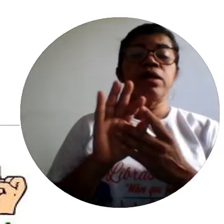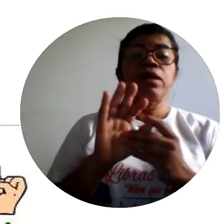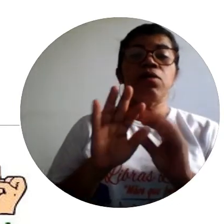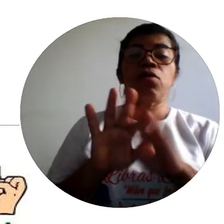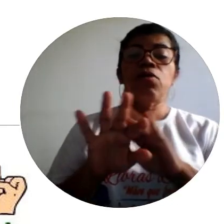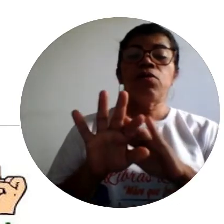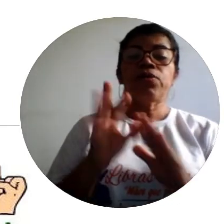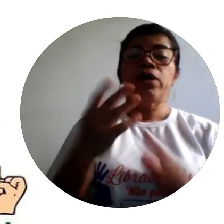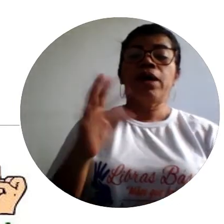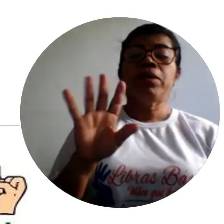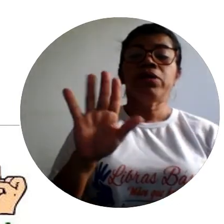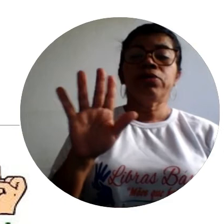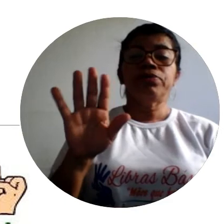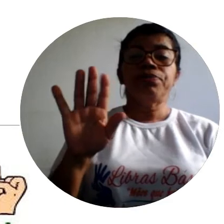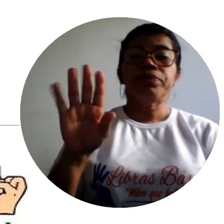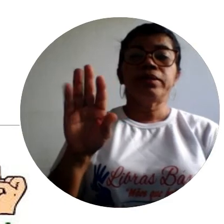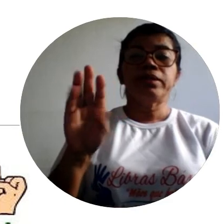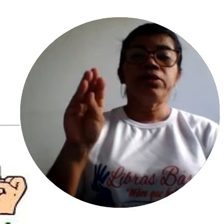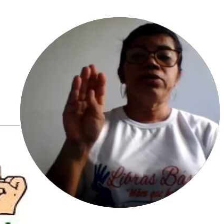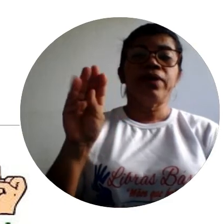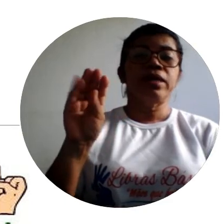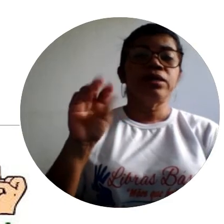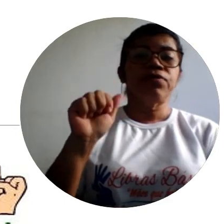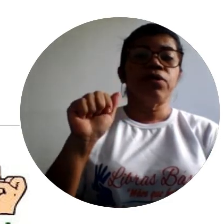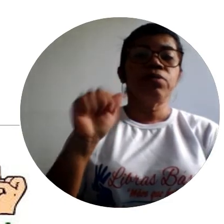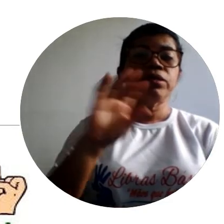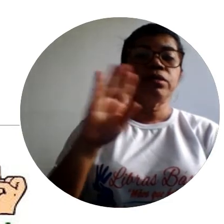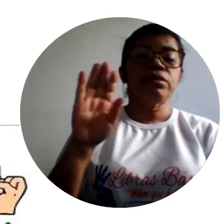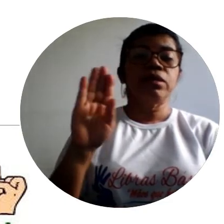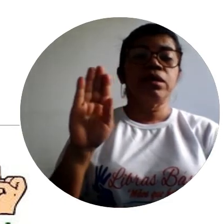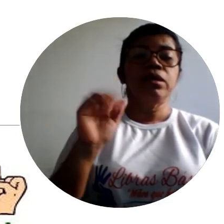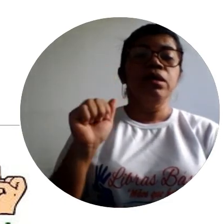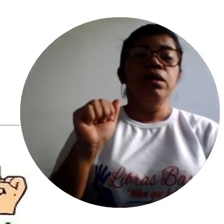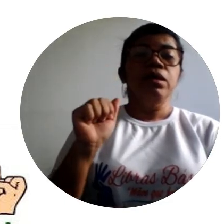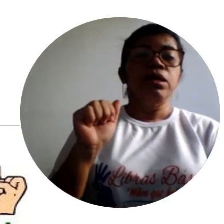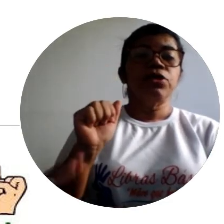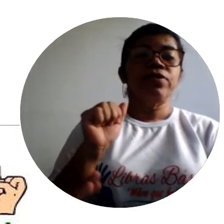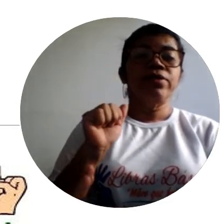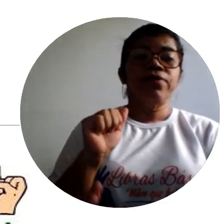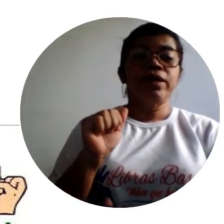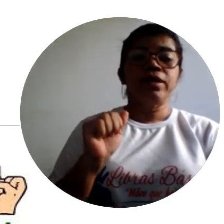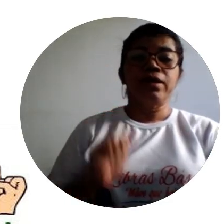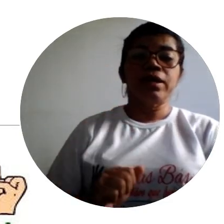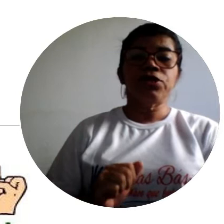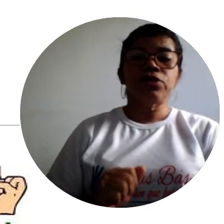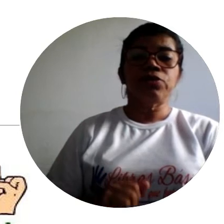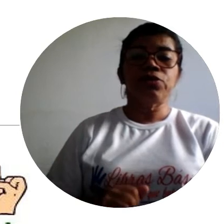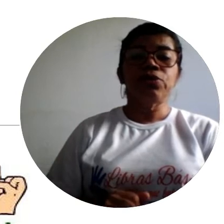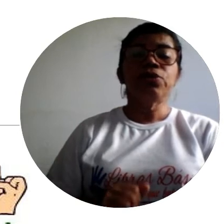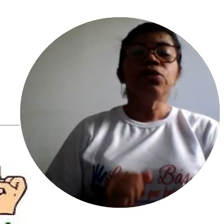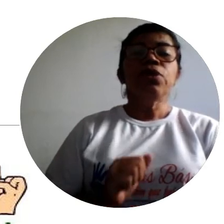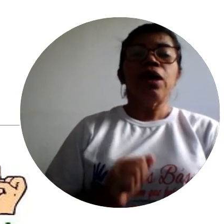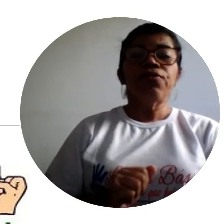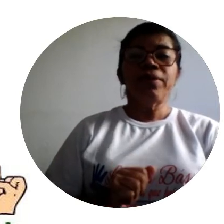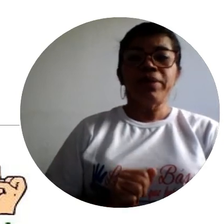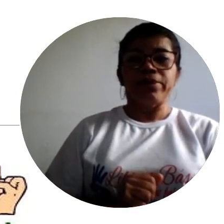as, como a mão tem várias formas, né? A gente vai ver aqui a questão